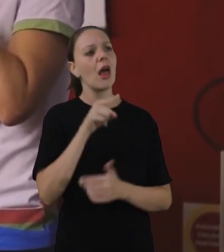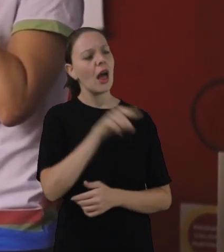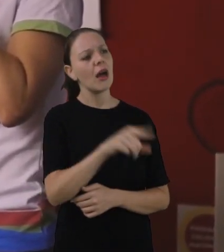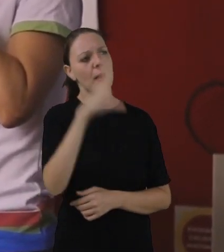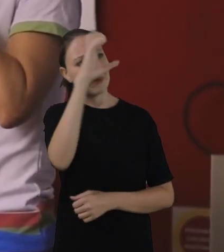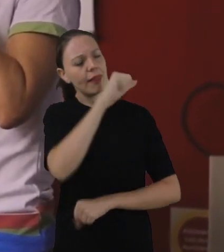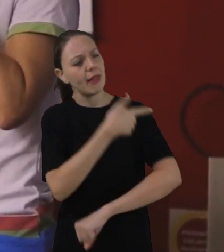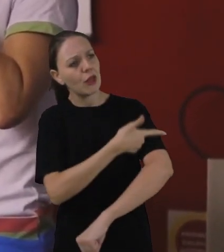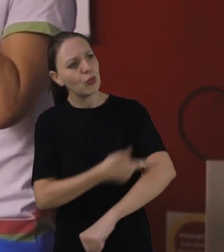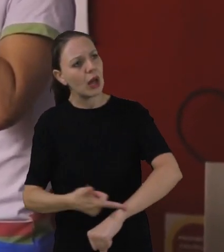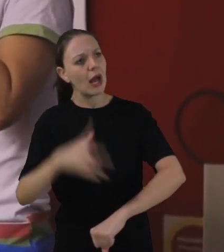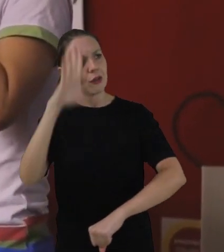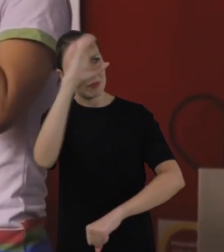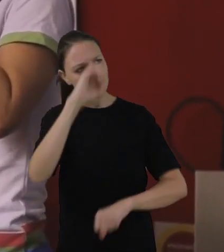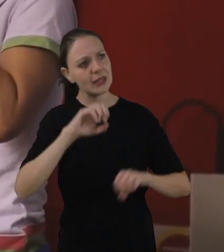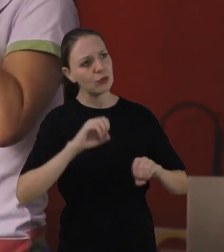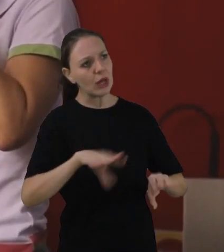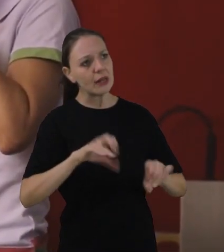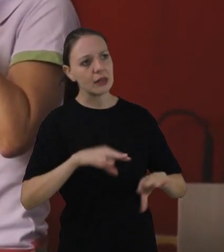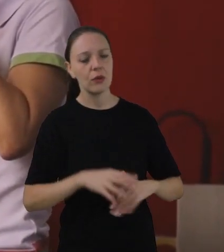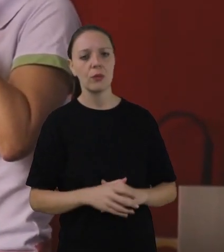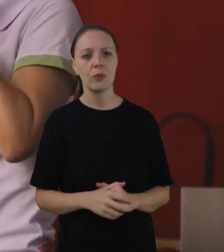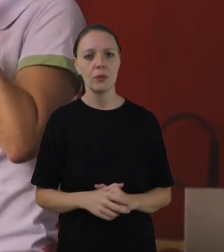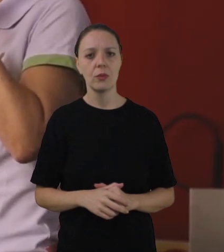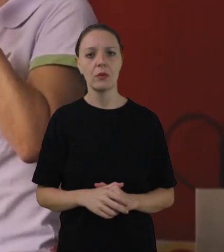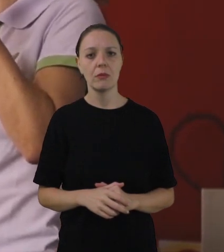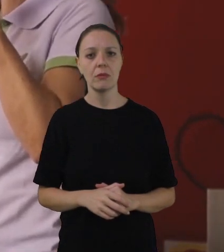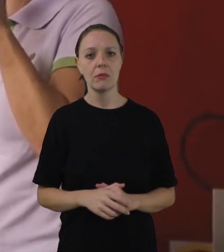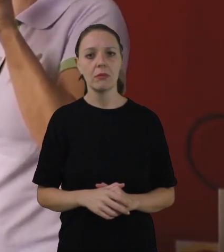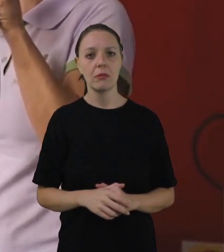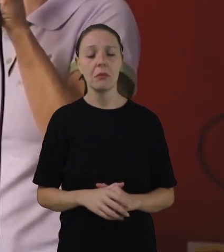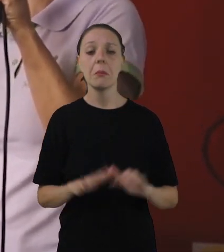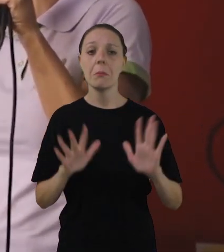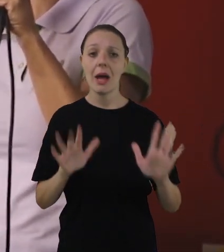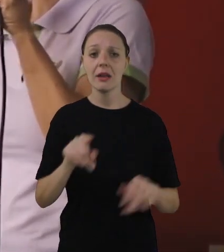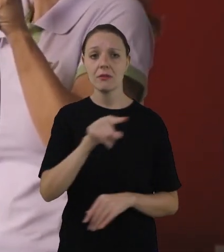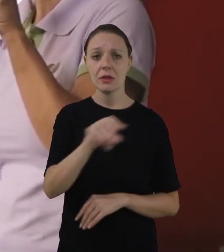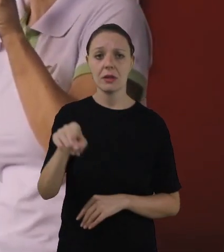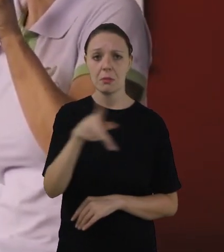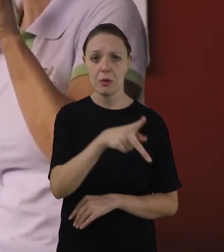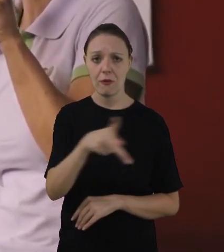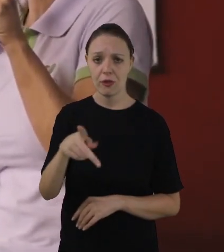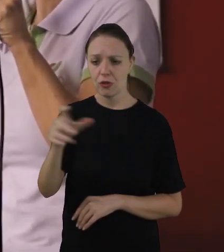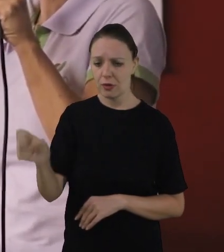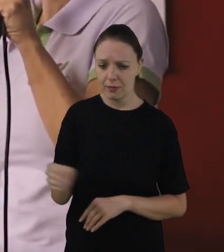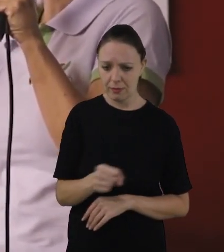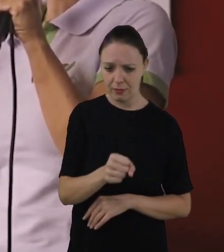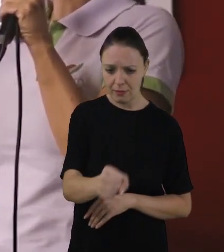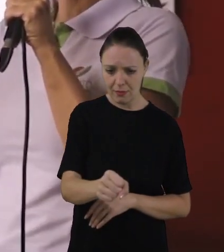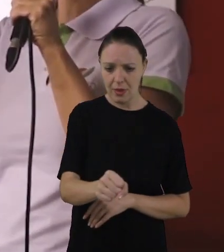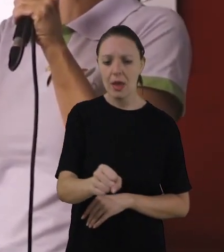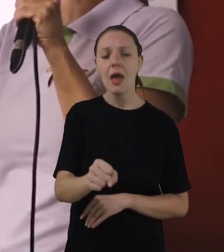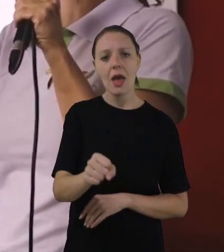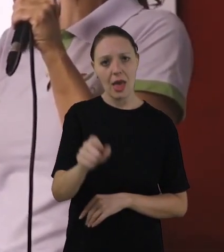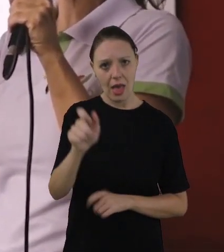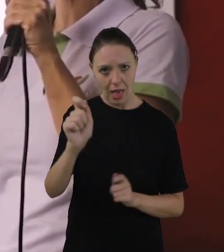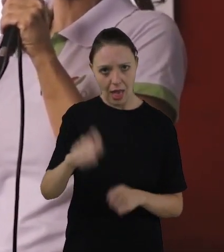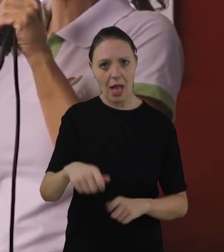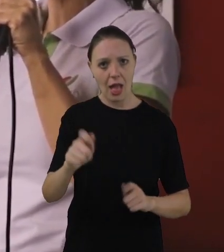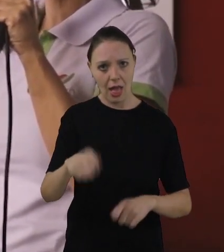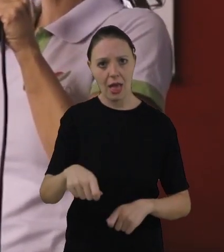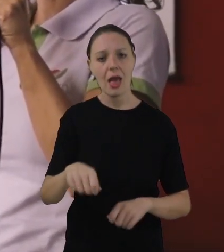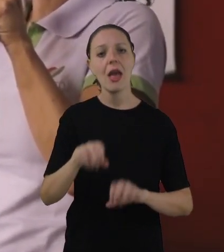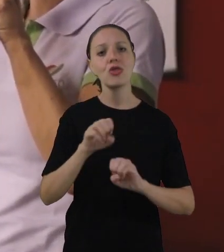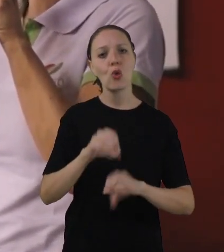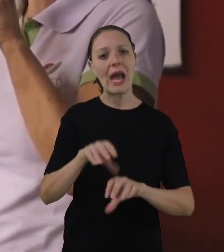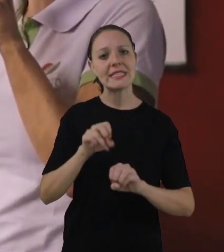sala de aula. Você não recebe mais o filho para você ir lá e só transmitir conhecimento para ele, porque conhecimento é uma coisa,